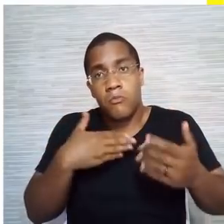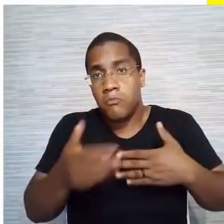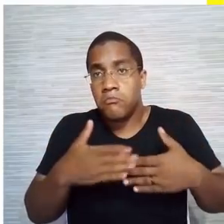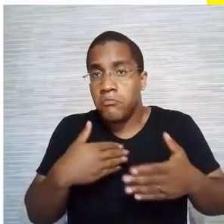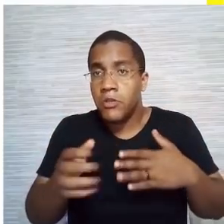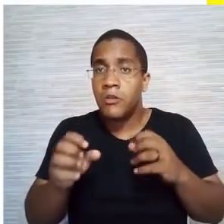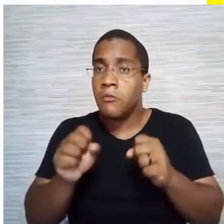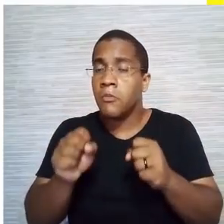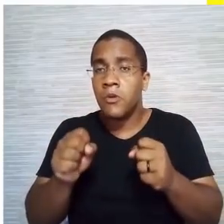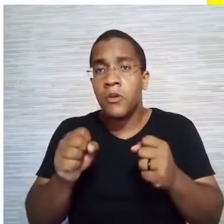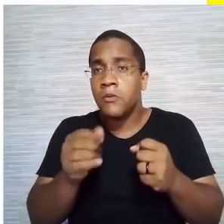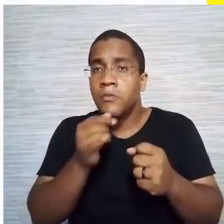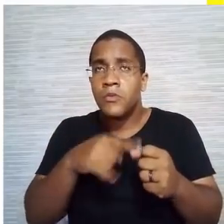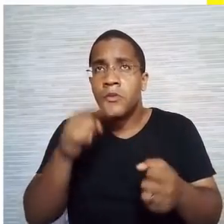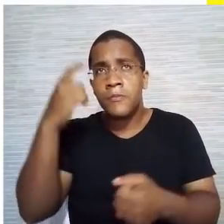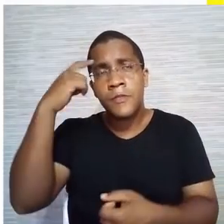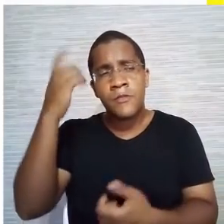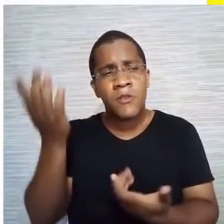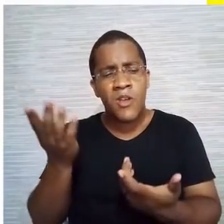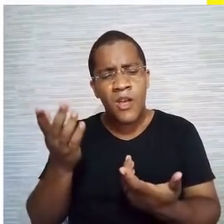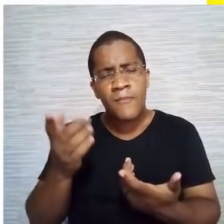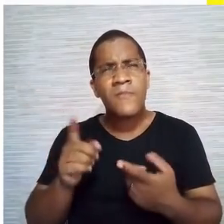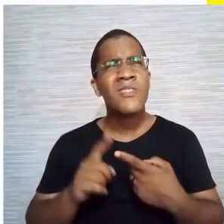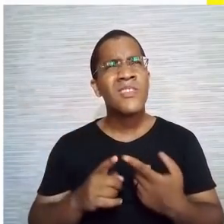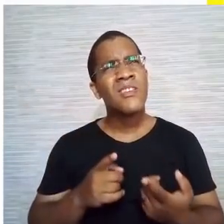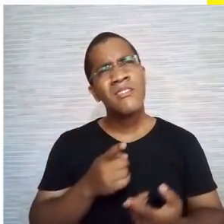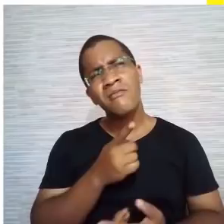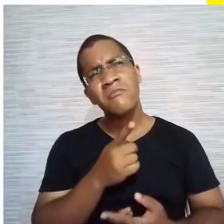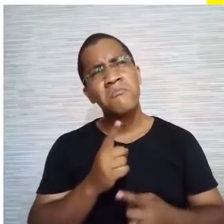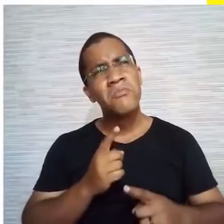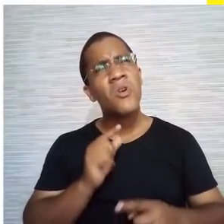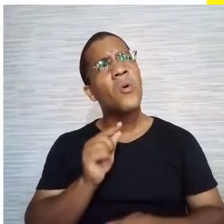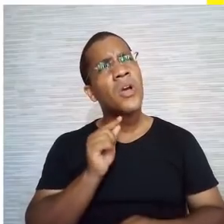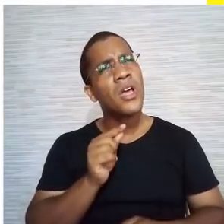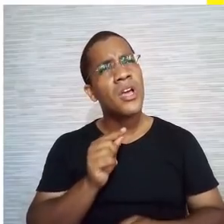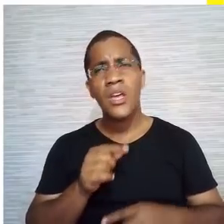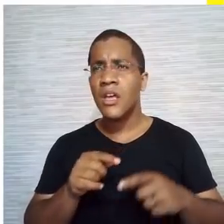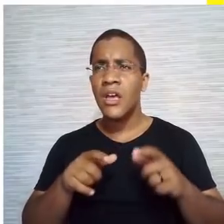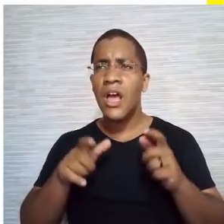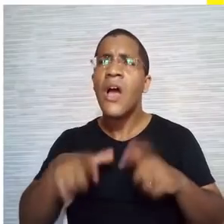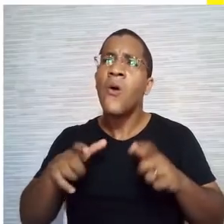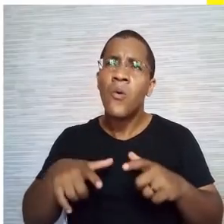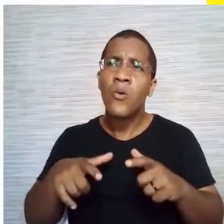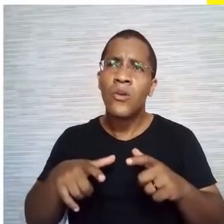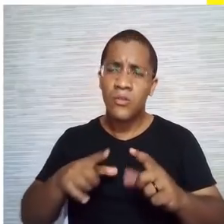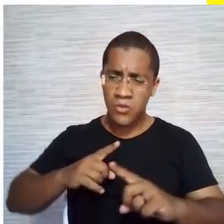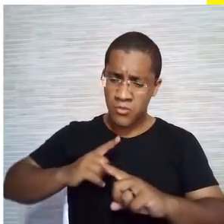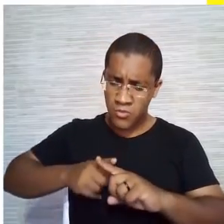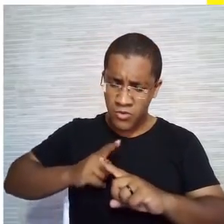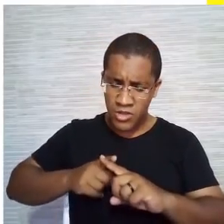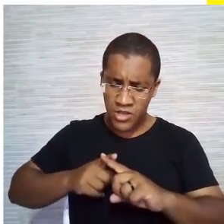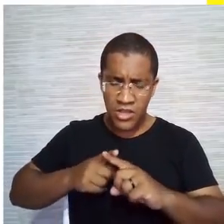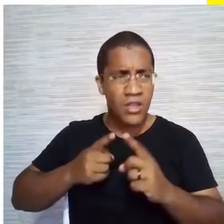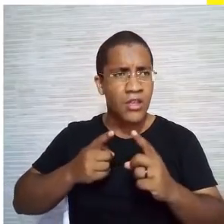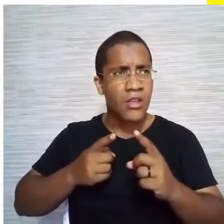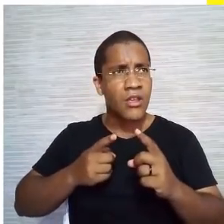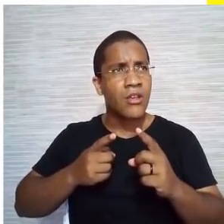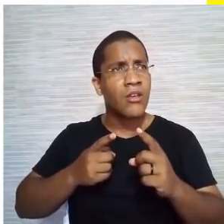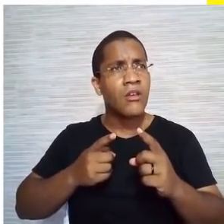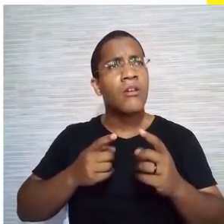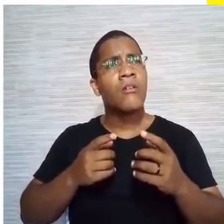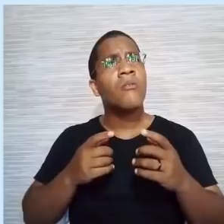determinado assunto, podemos pensar: o quê? Onde? Por quê? Quando e como?